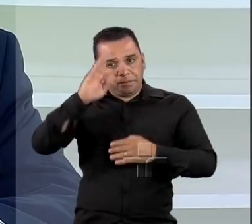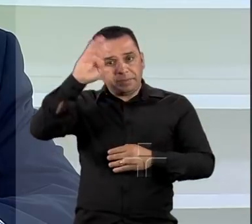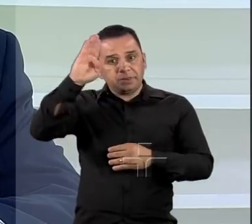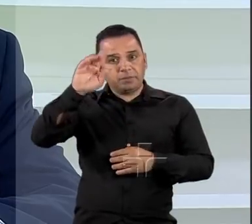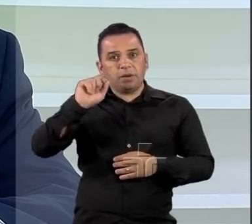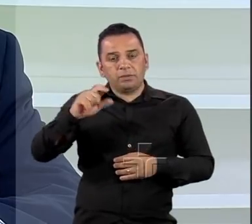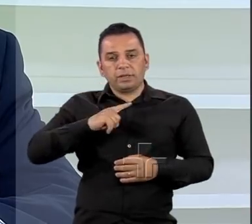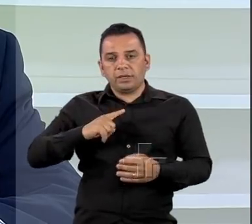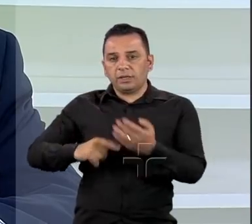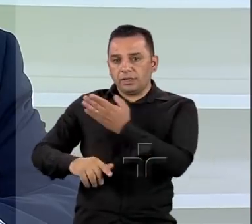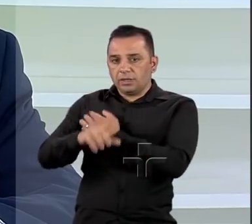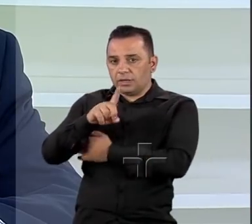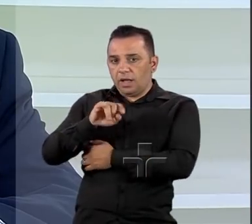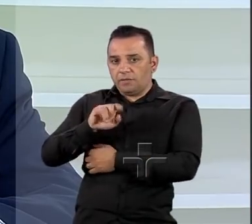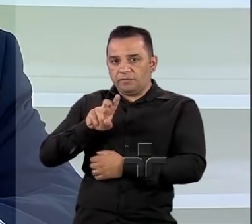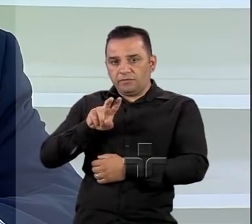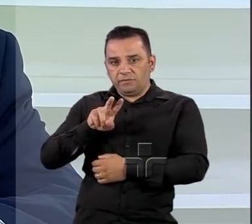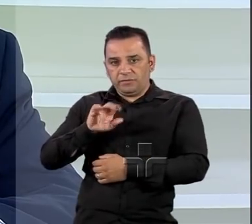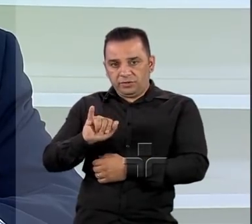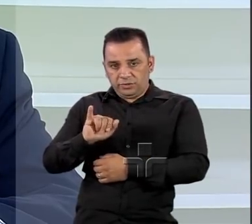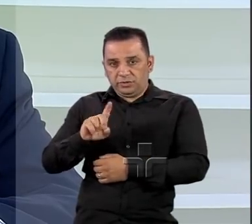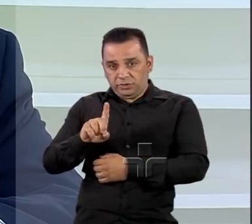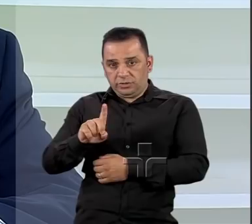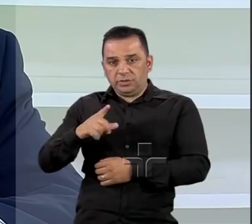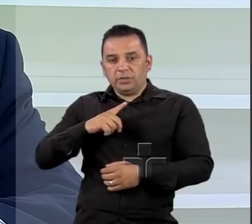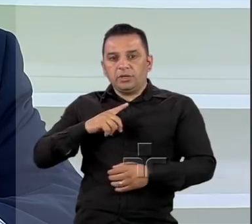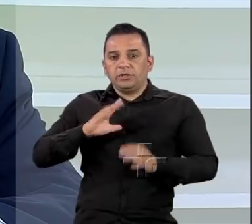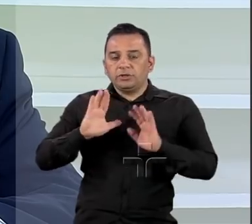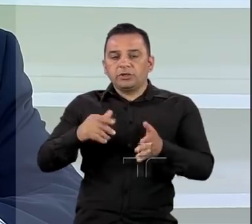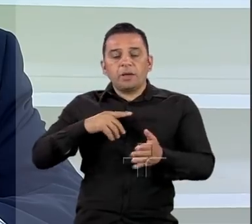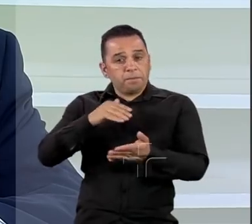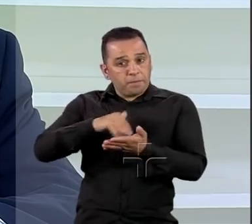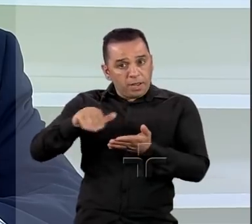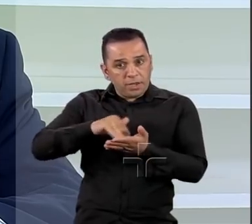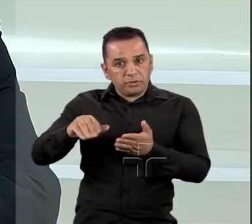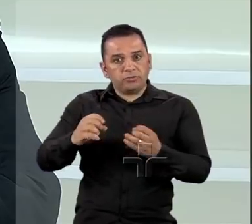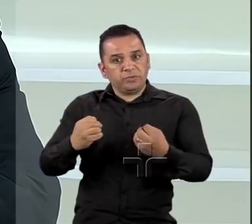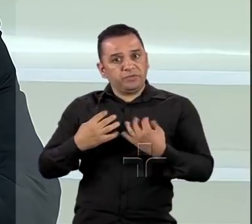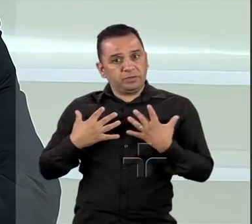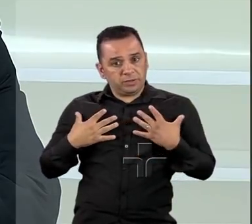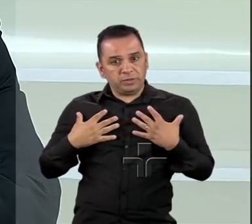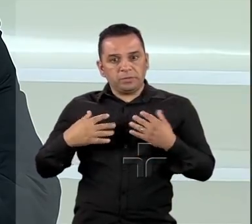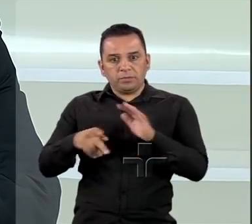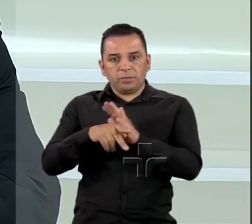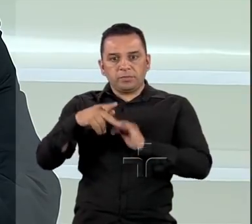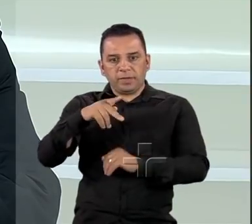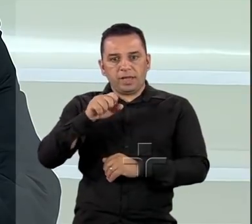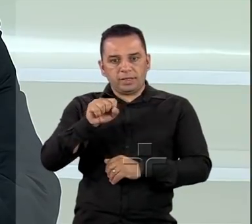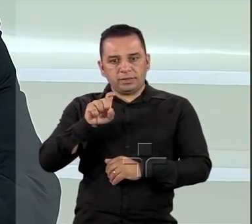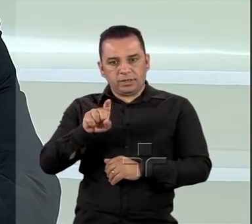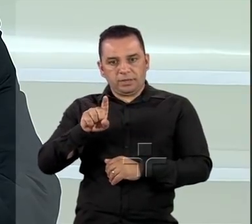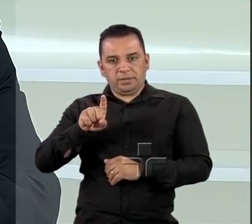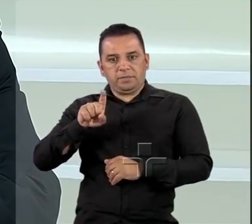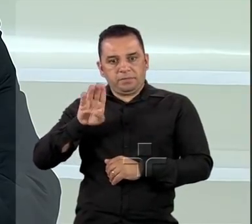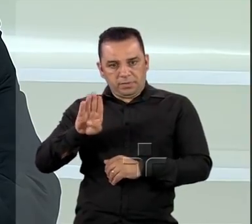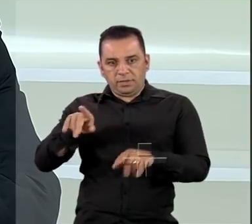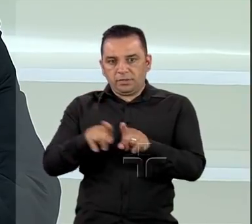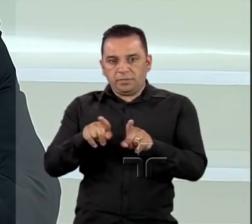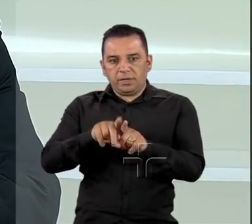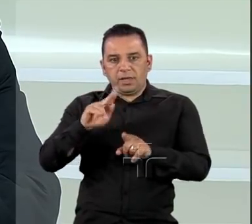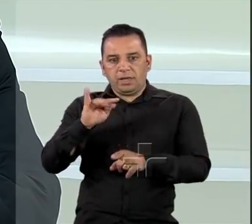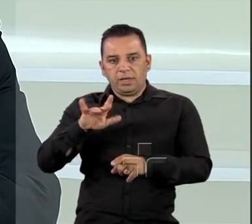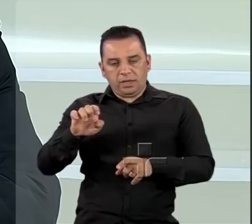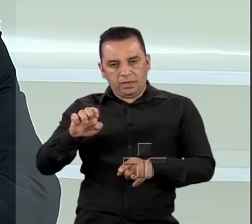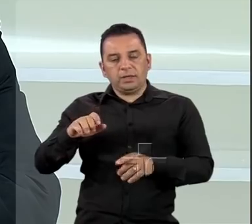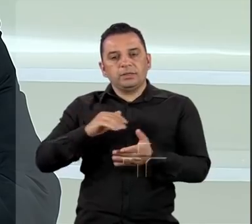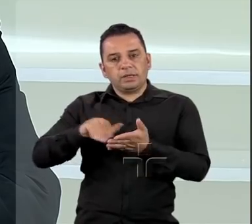Davi Uip, médico infectologista e representante do PSDB. Henrique Javi, secretário de Saúde do Ceará